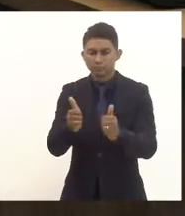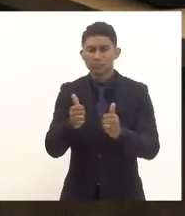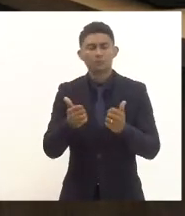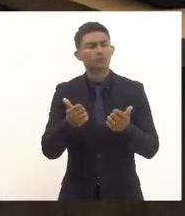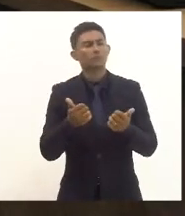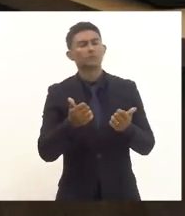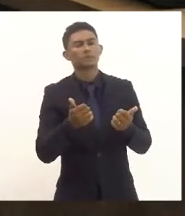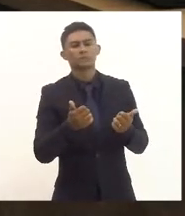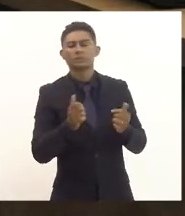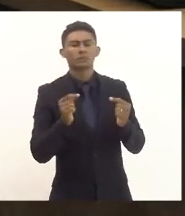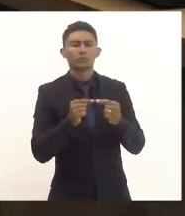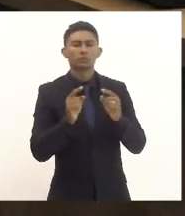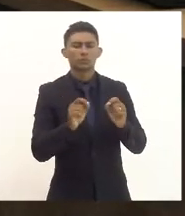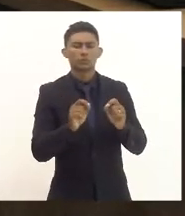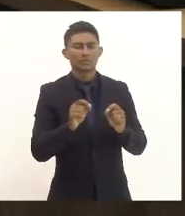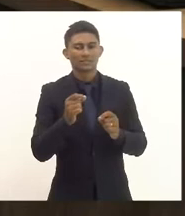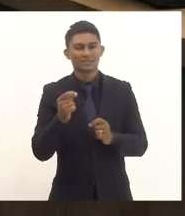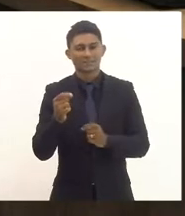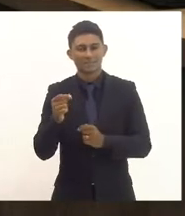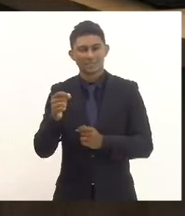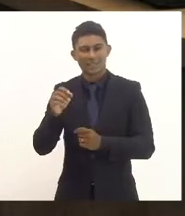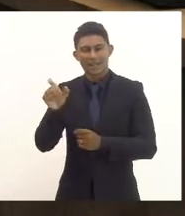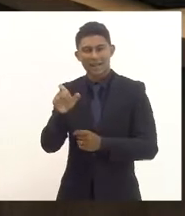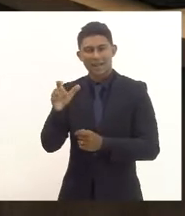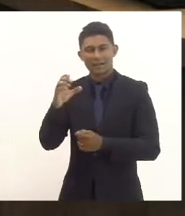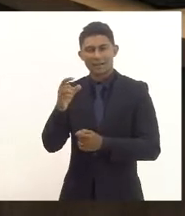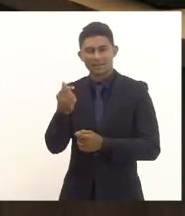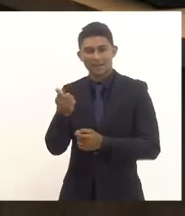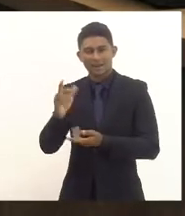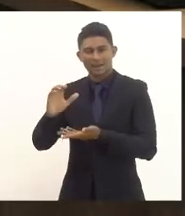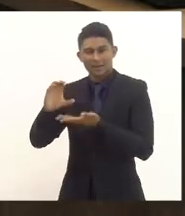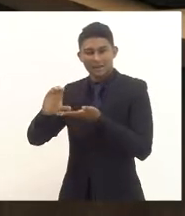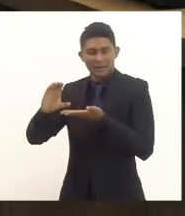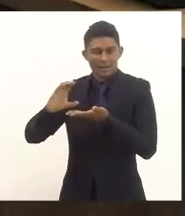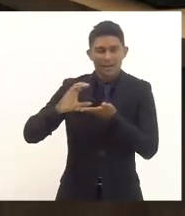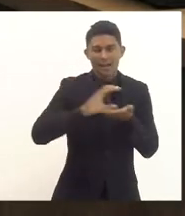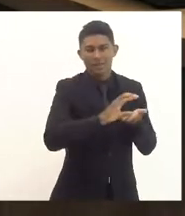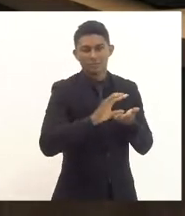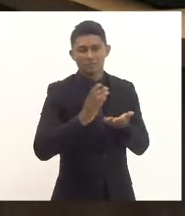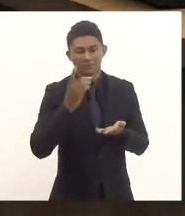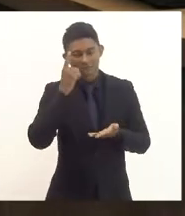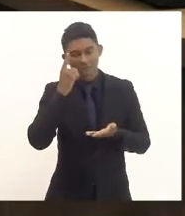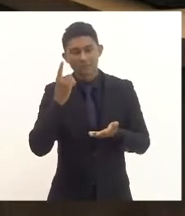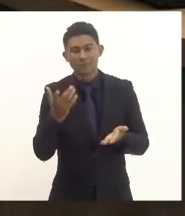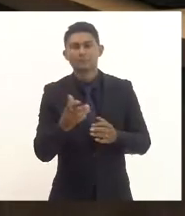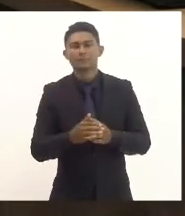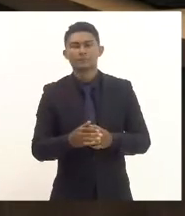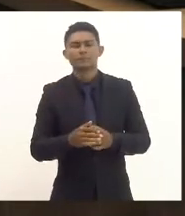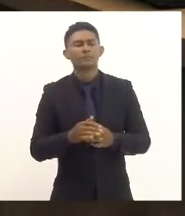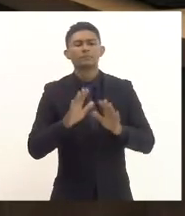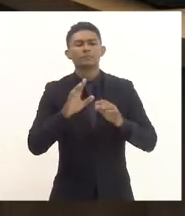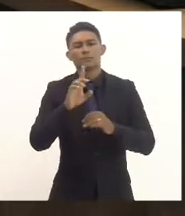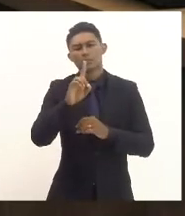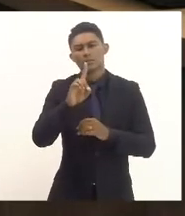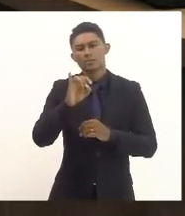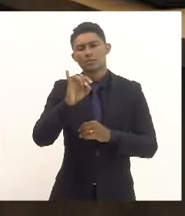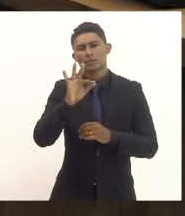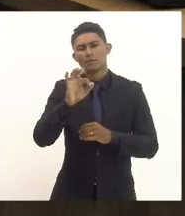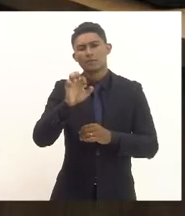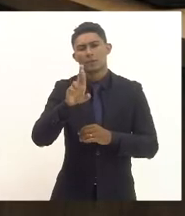diferimento e crédito presumido a em relação ao diferimento